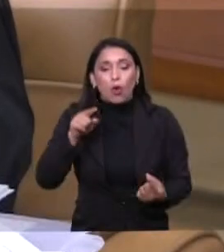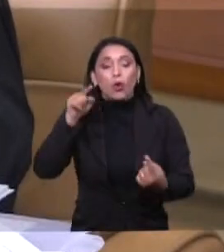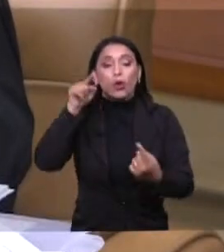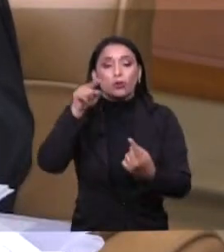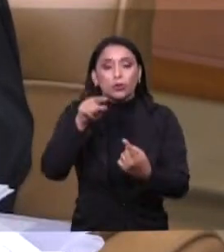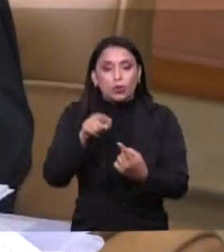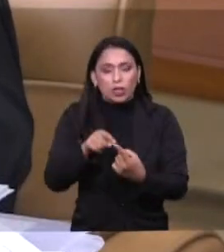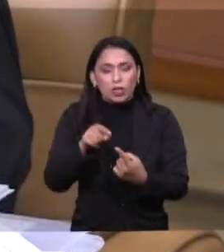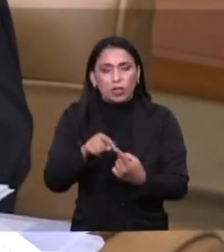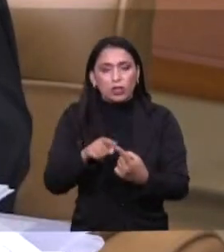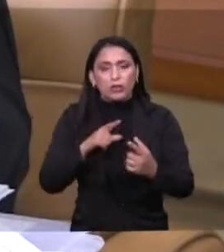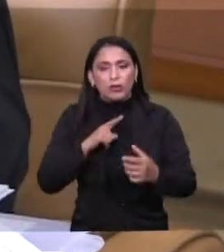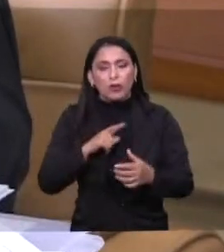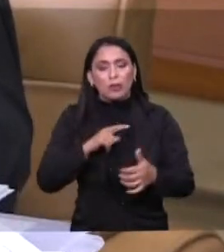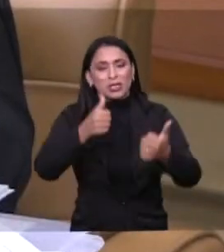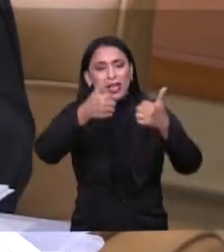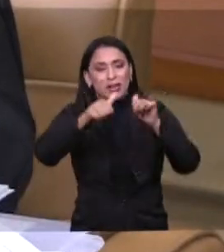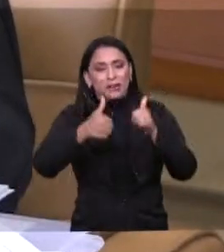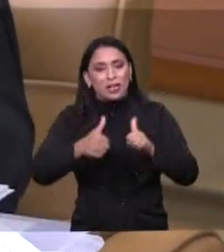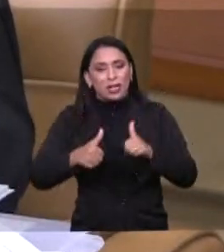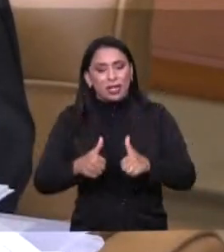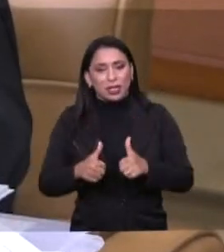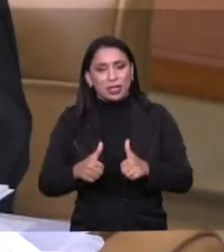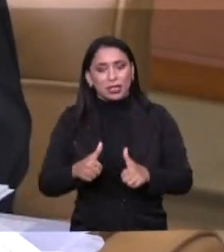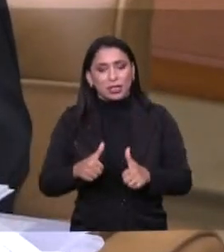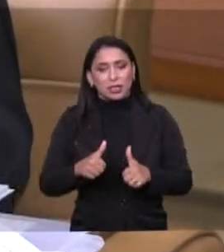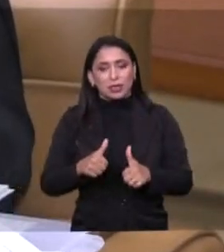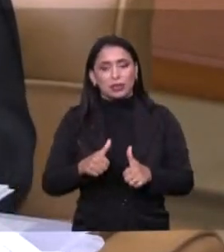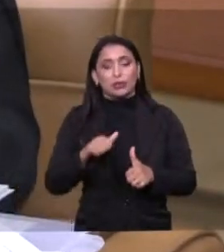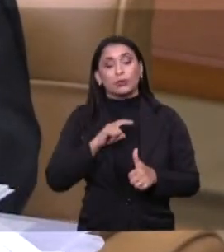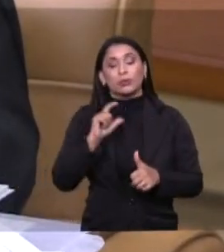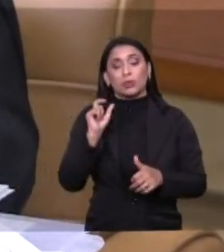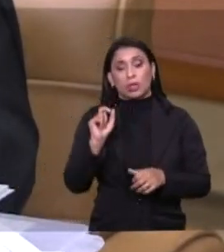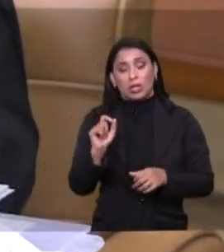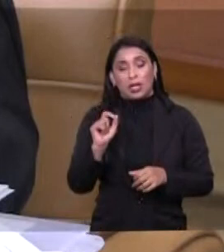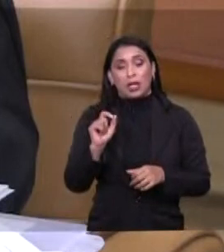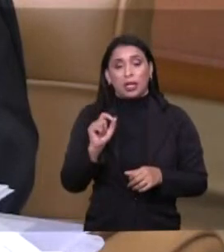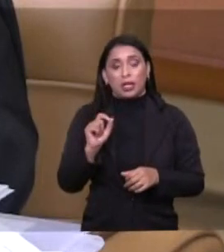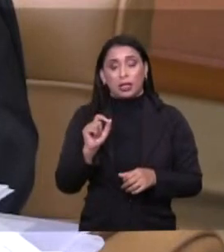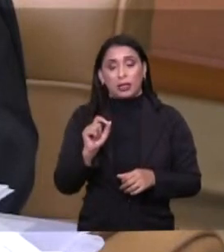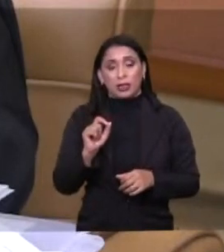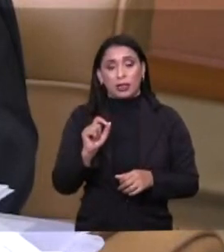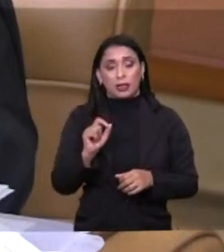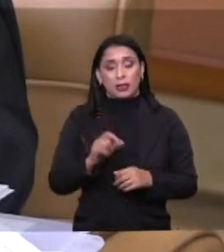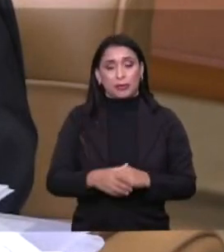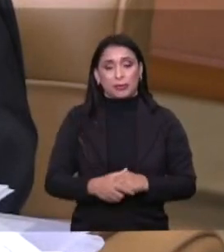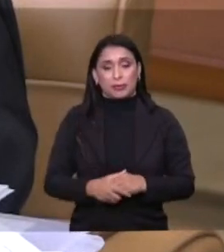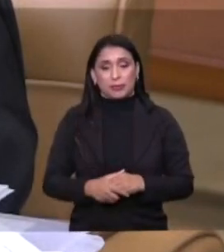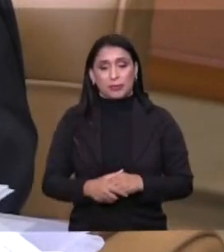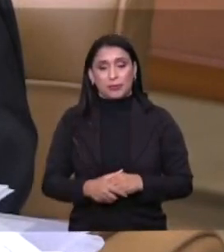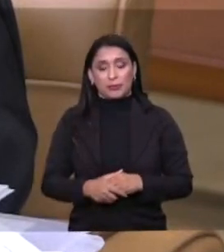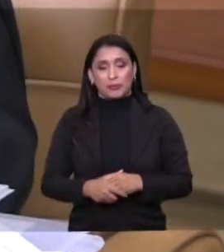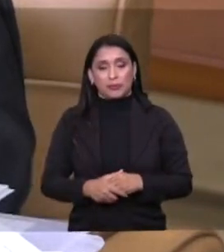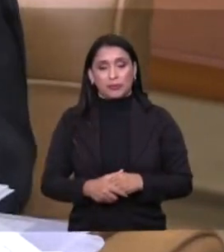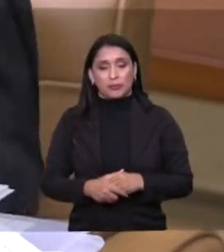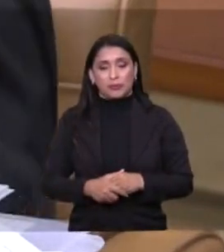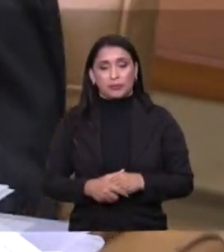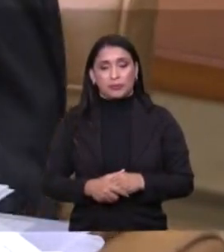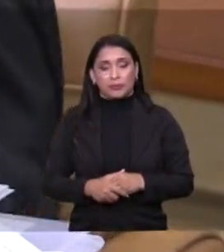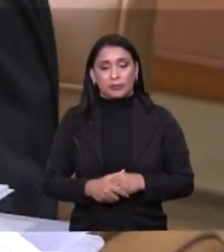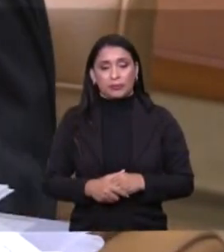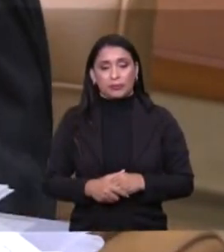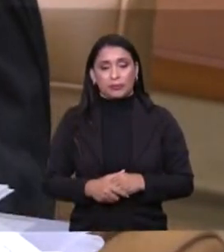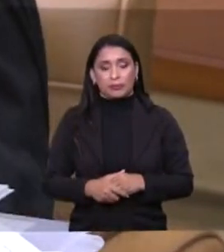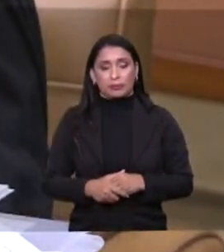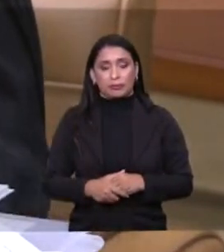objetiva, vai definir os critérios de investidura. Então, aqui, eu acho que ficaria...